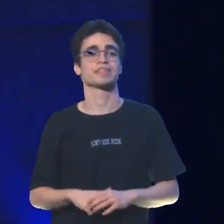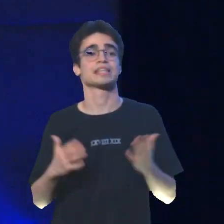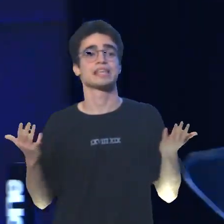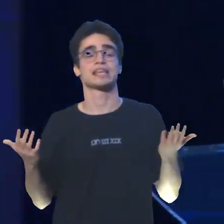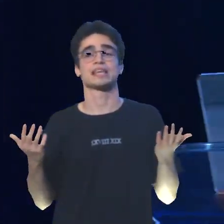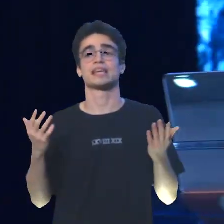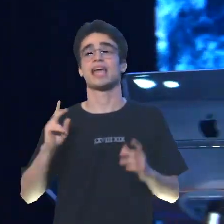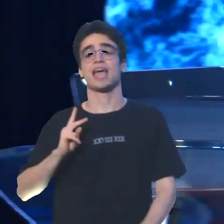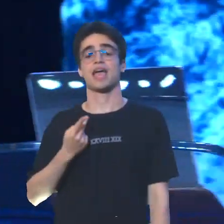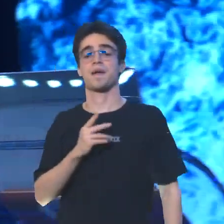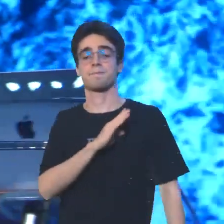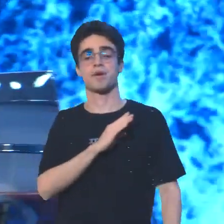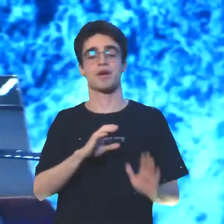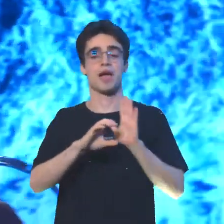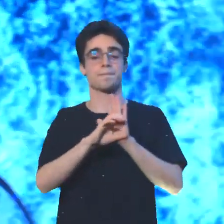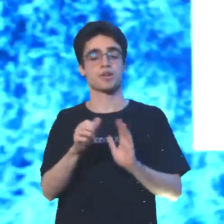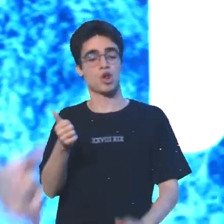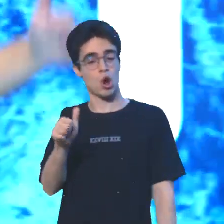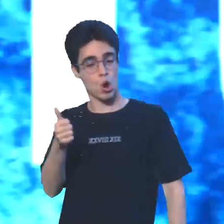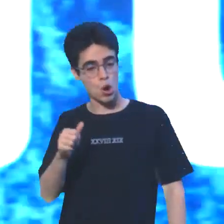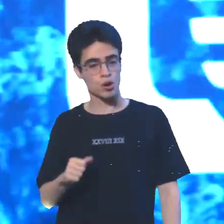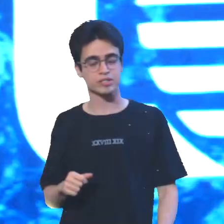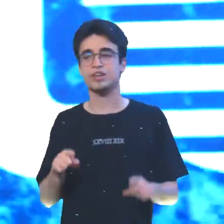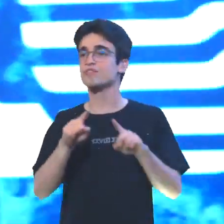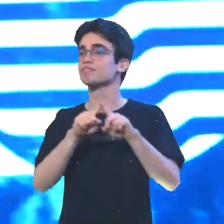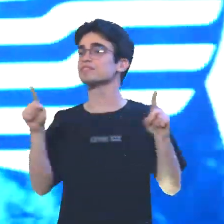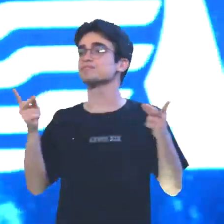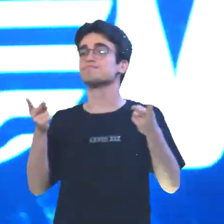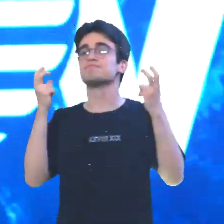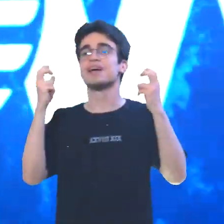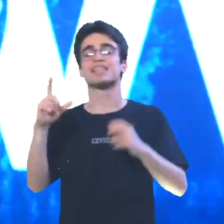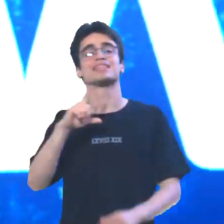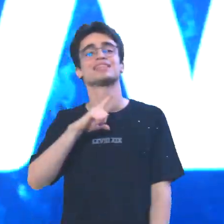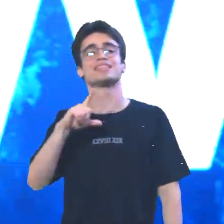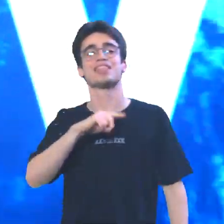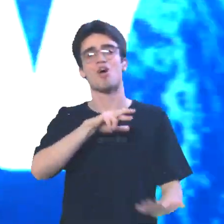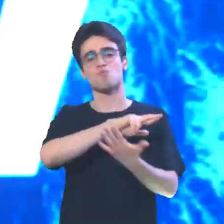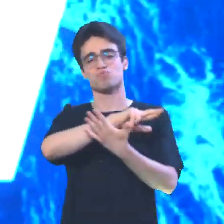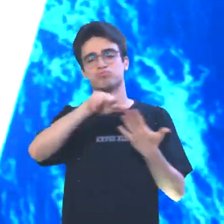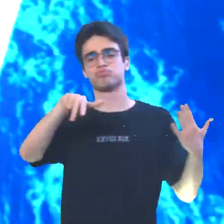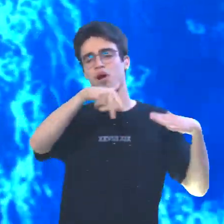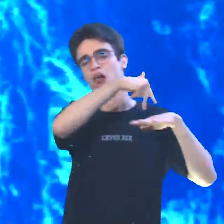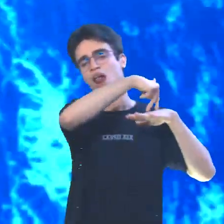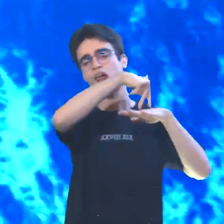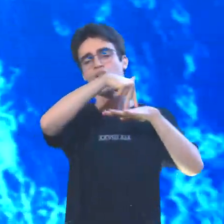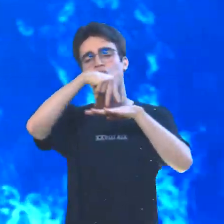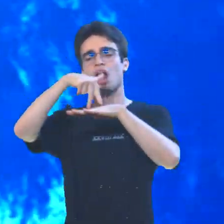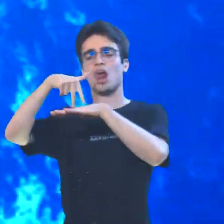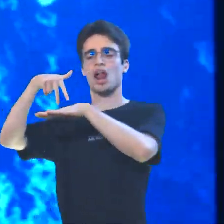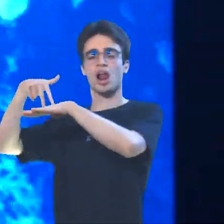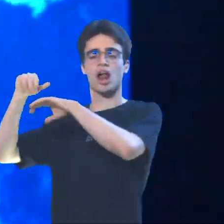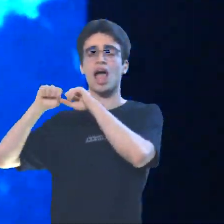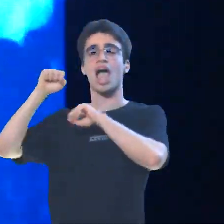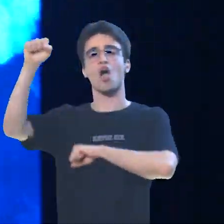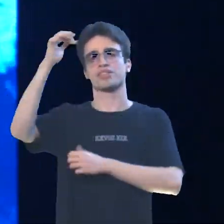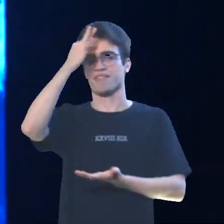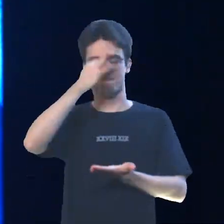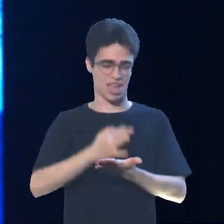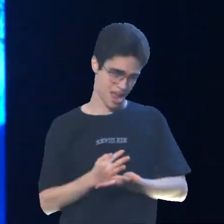Hebreus capítulo 11, você vai ver que tem uma galeria de heróis da fé.